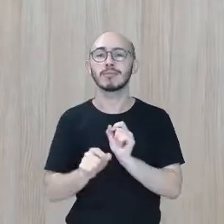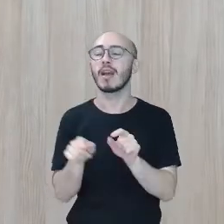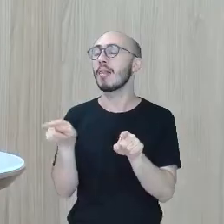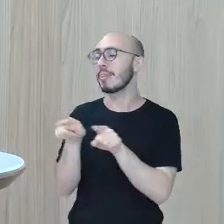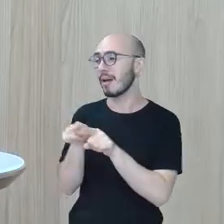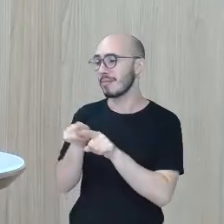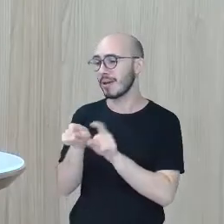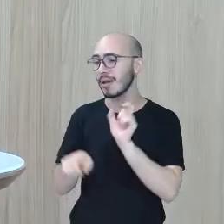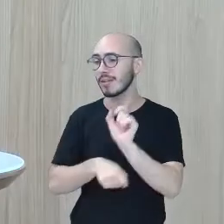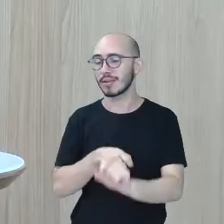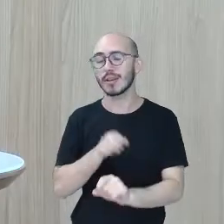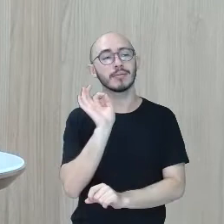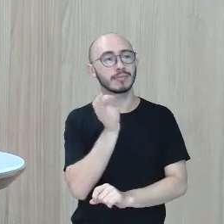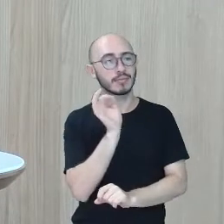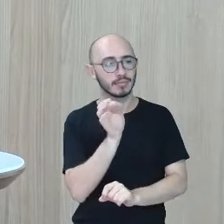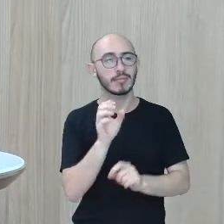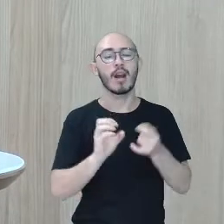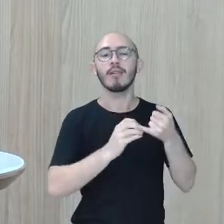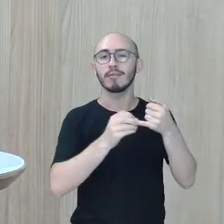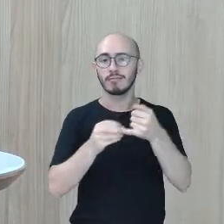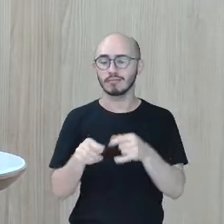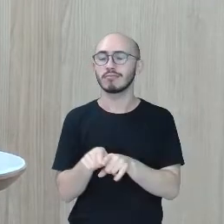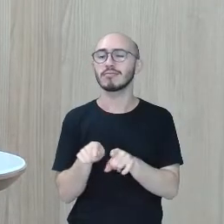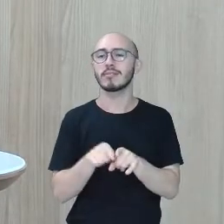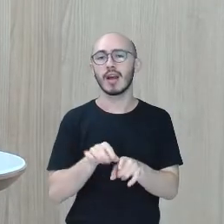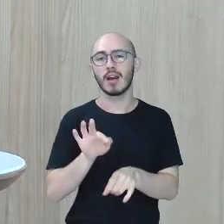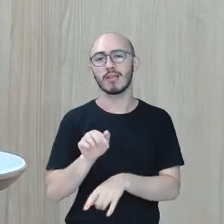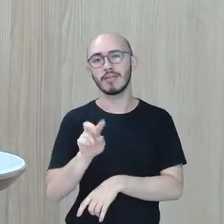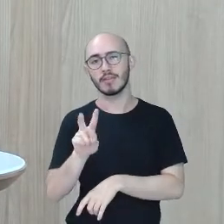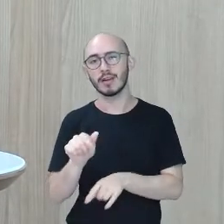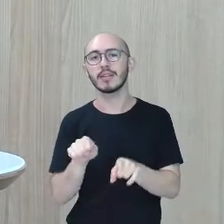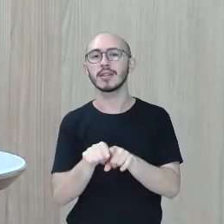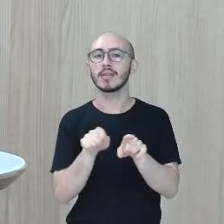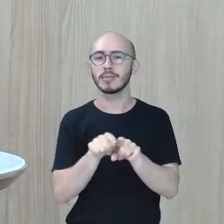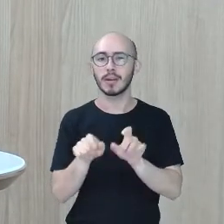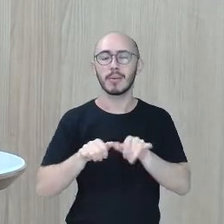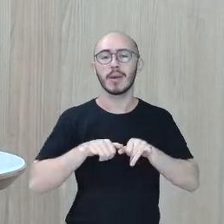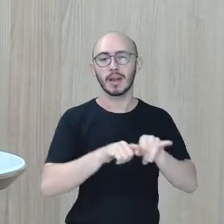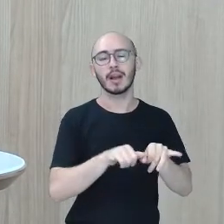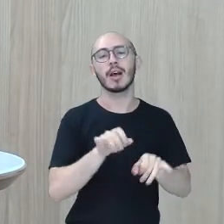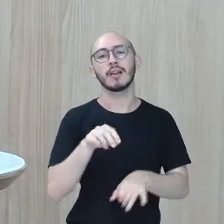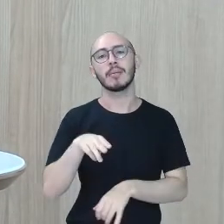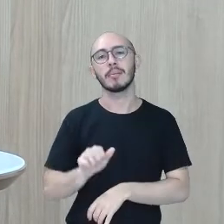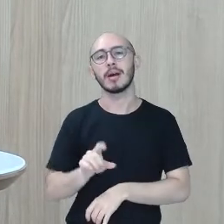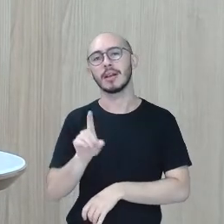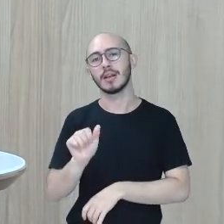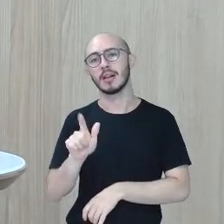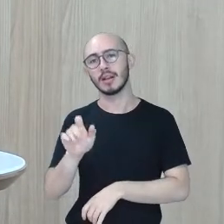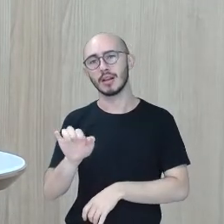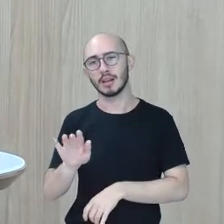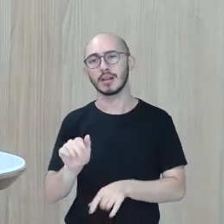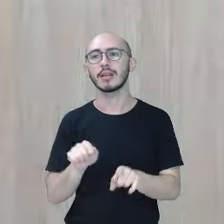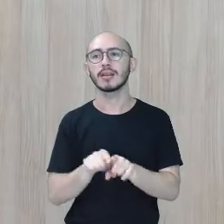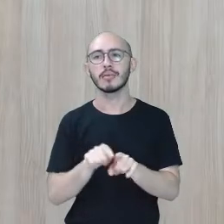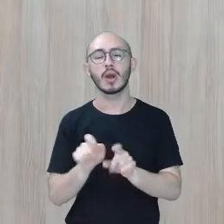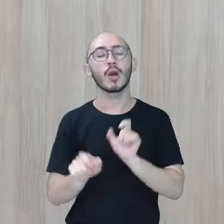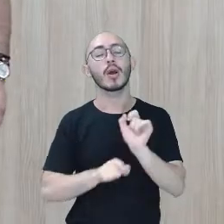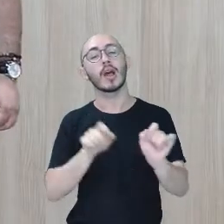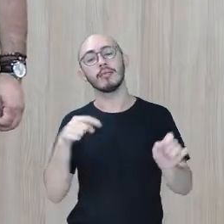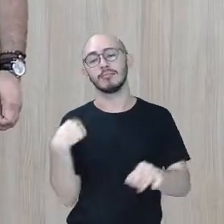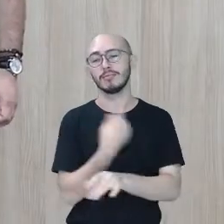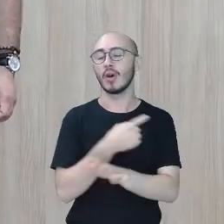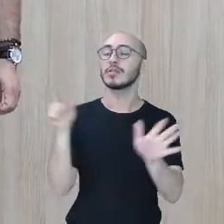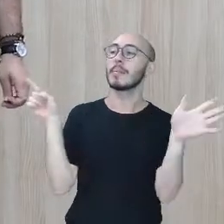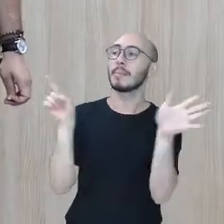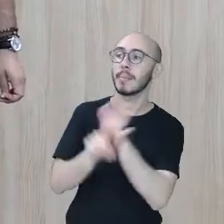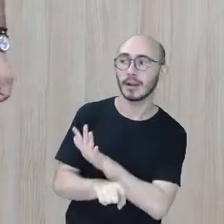da Madalena. Madalena, é isso aí. Então, veja, a gente vai... assim, a gente perguntou, né? Se você